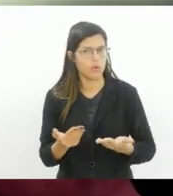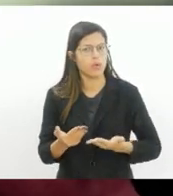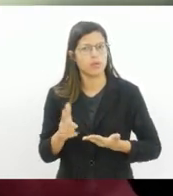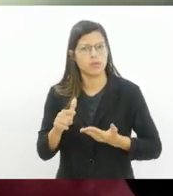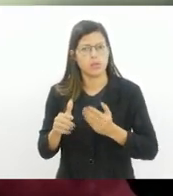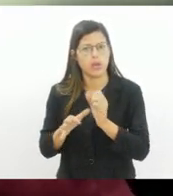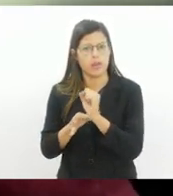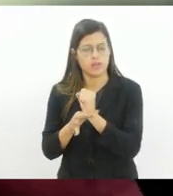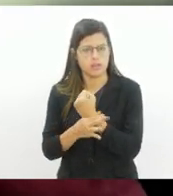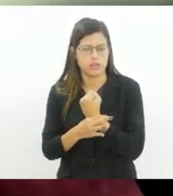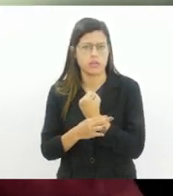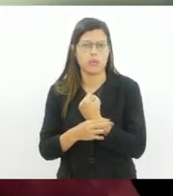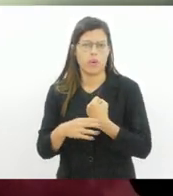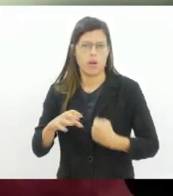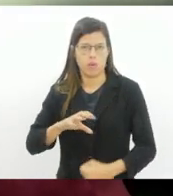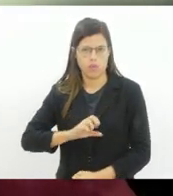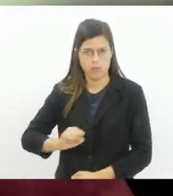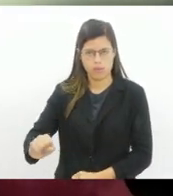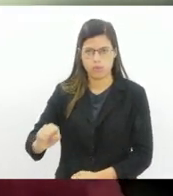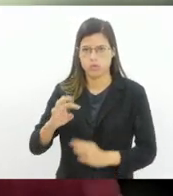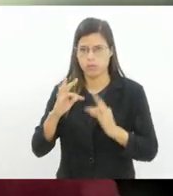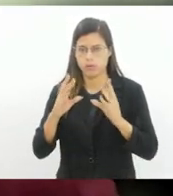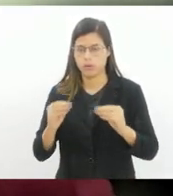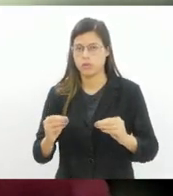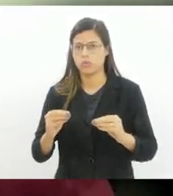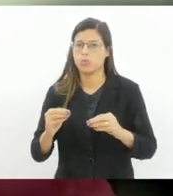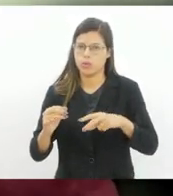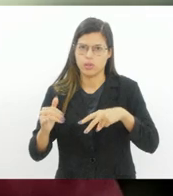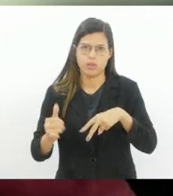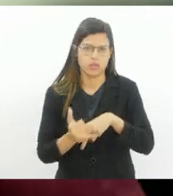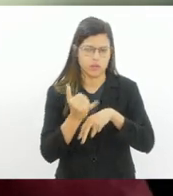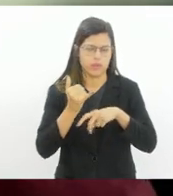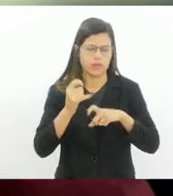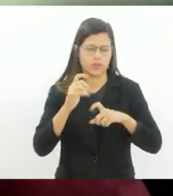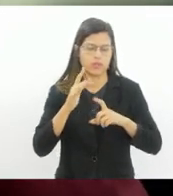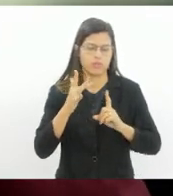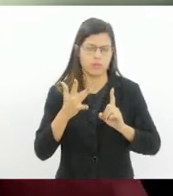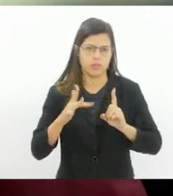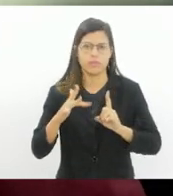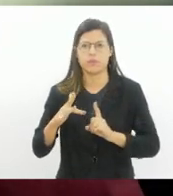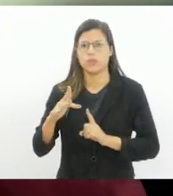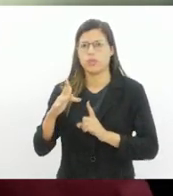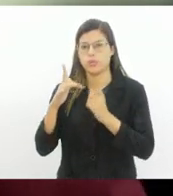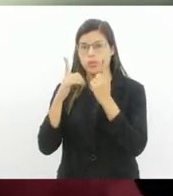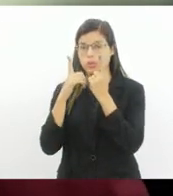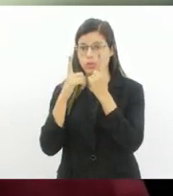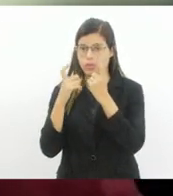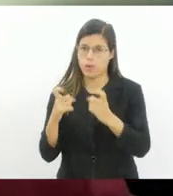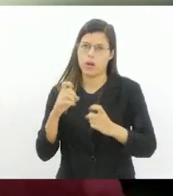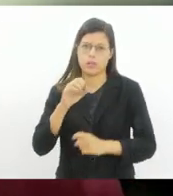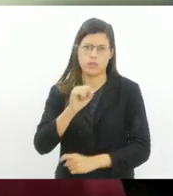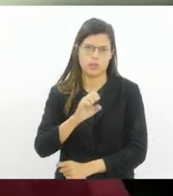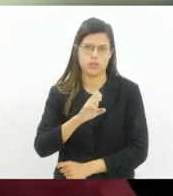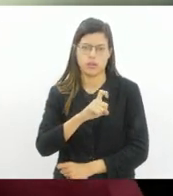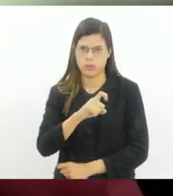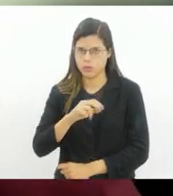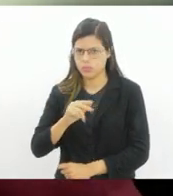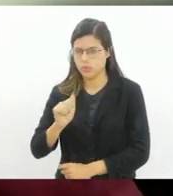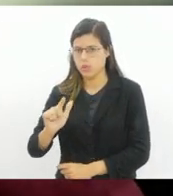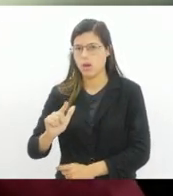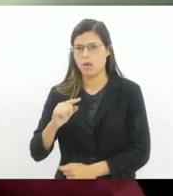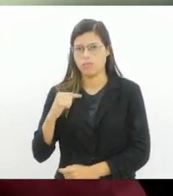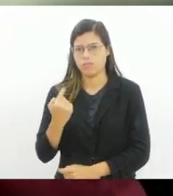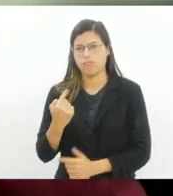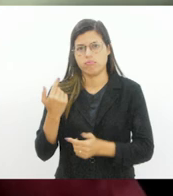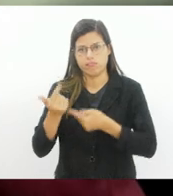assegurar a interrupção para todas as vítimas de violência sexual. A gente, claro, vem trabalhando para minimizar os casos